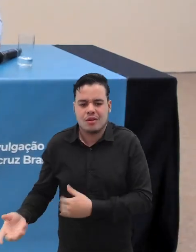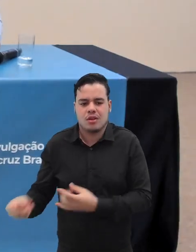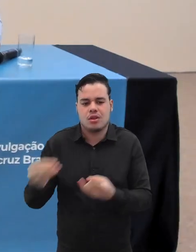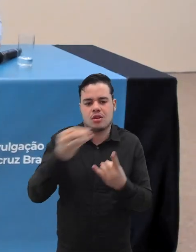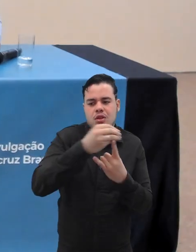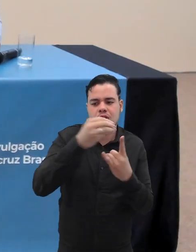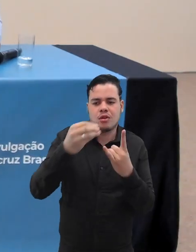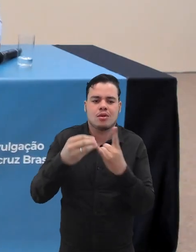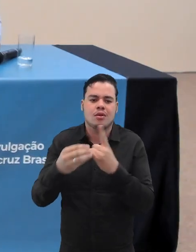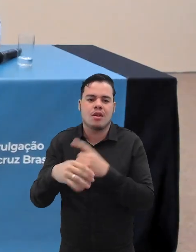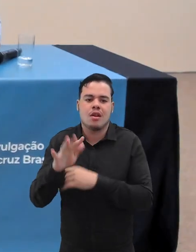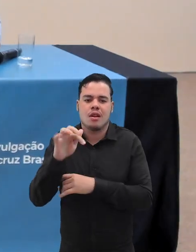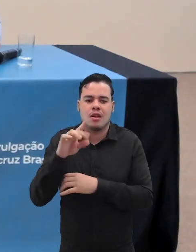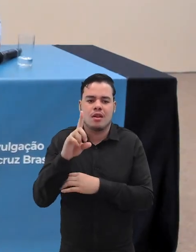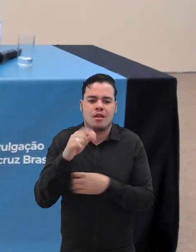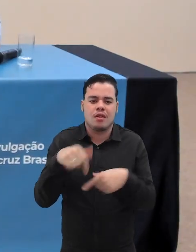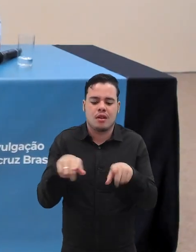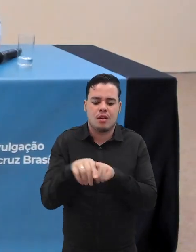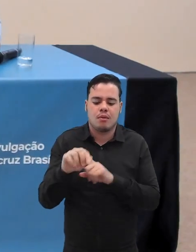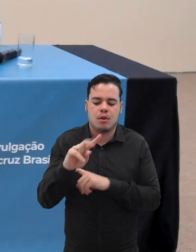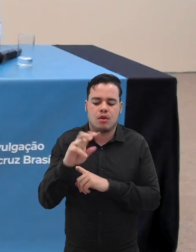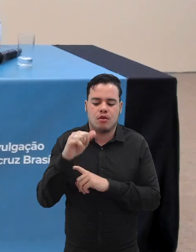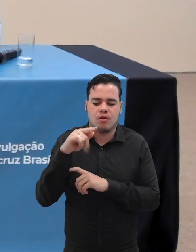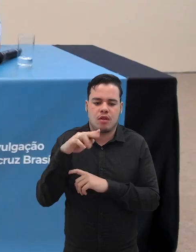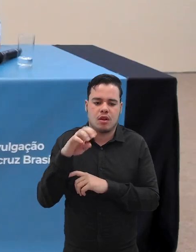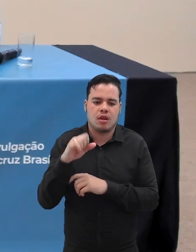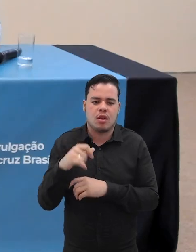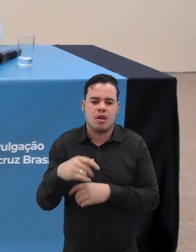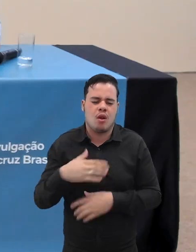da Fernanda e do Wagner, né? Um prazer voltar aqui, uma